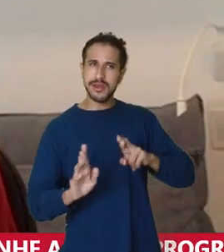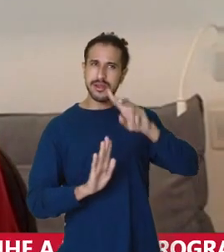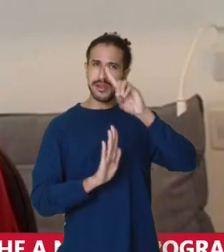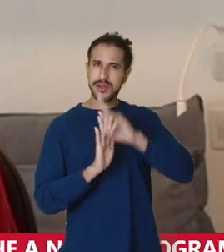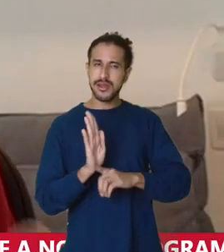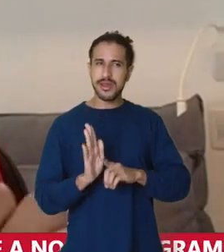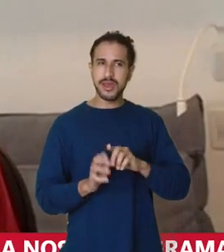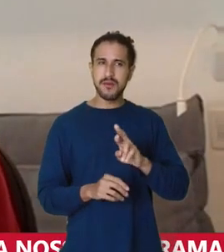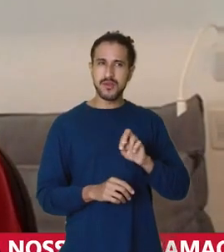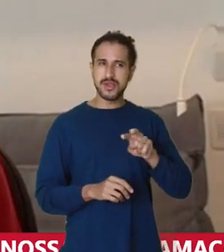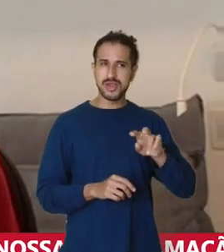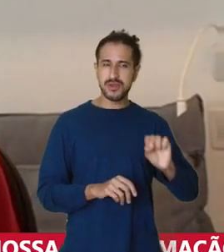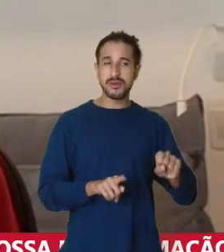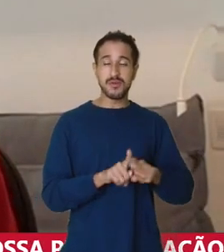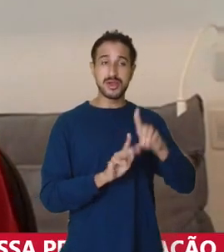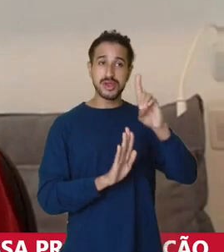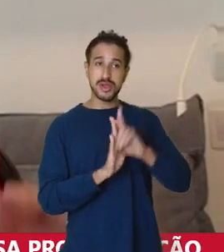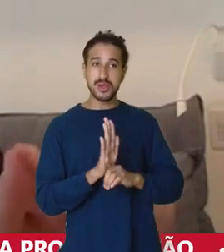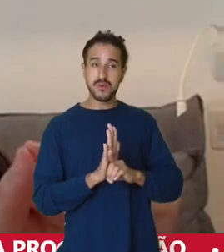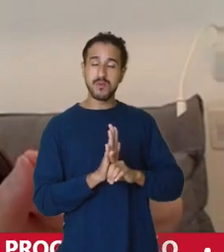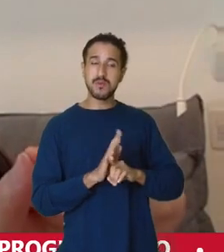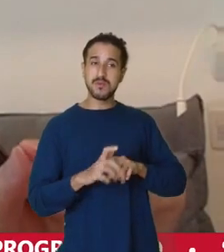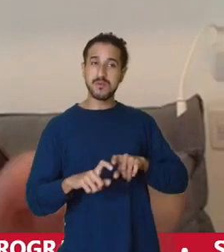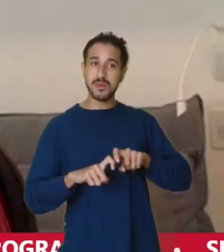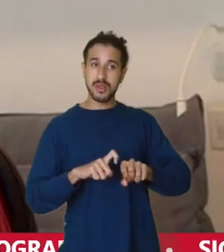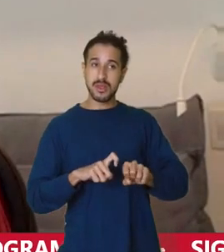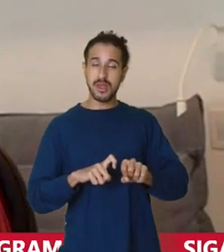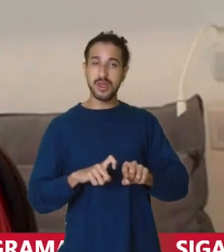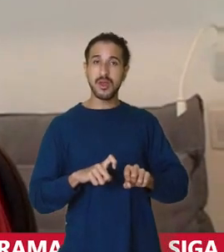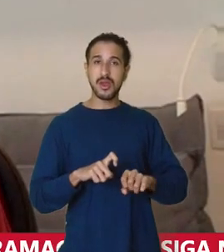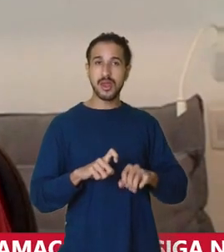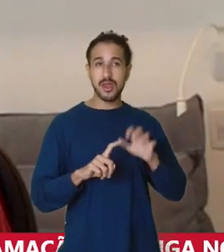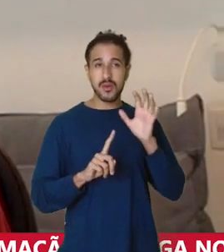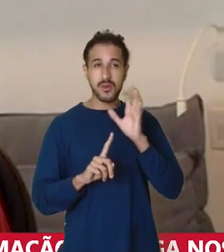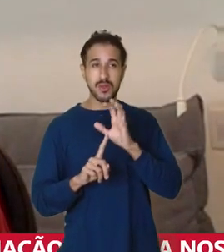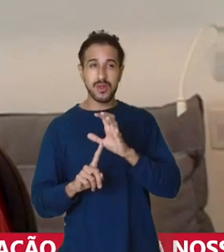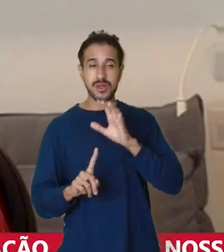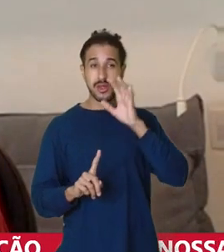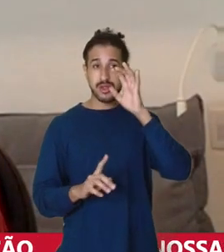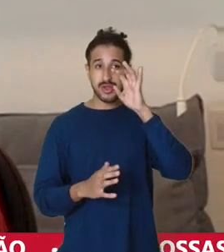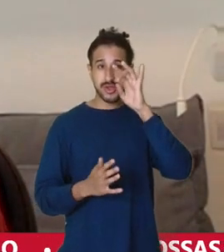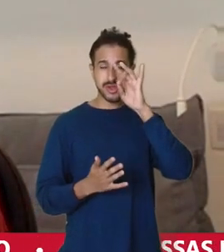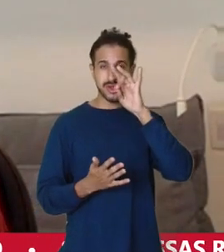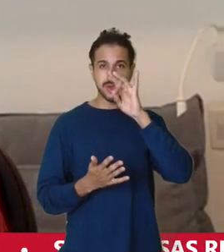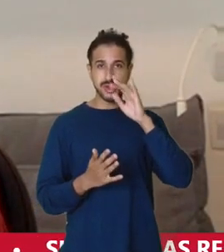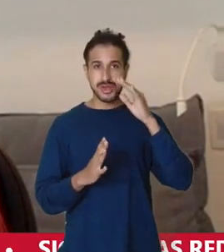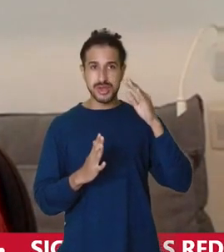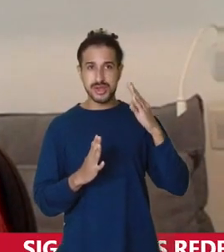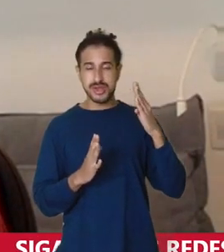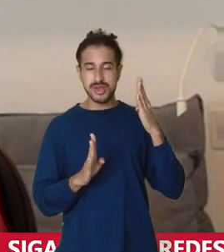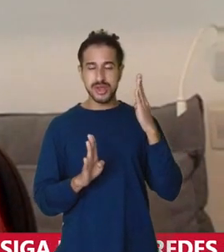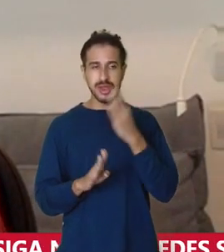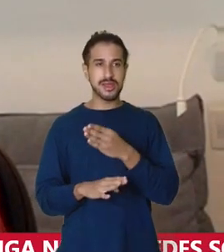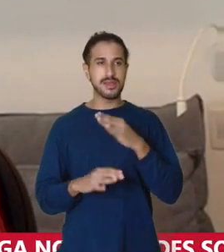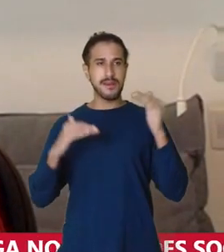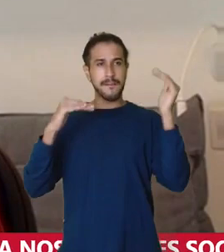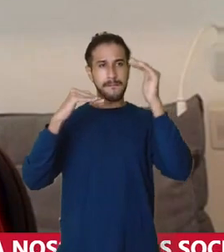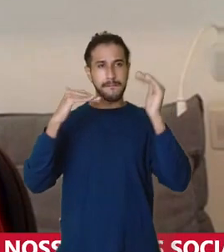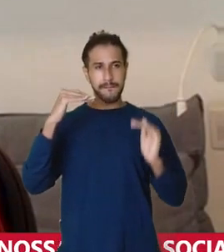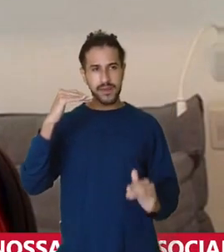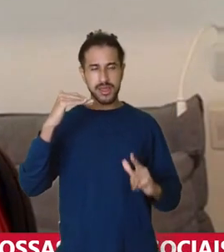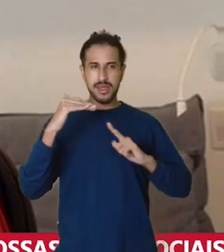direitos reprodutivos e aos direitos sexuais, eles tocam diretamente as hierarquias existentes, né,